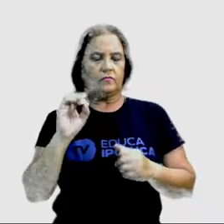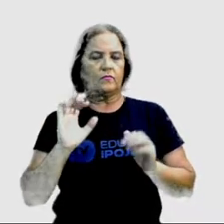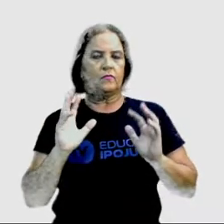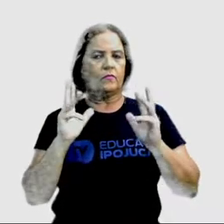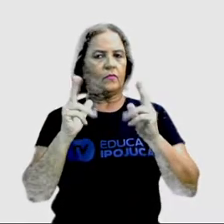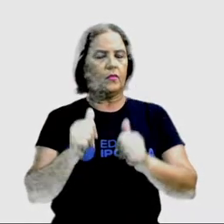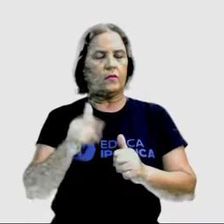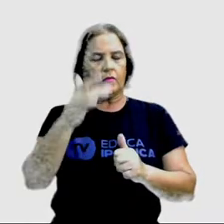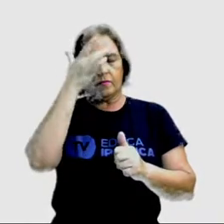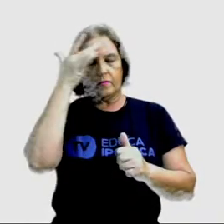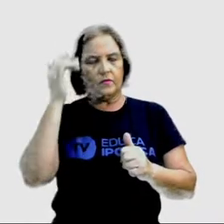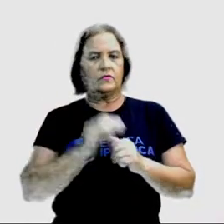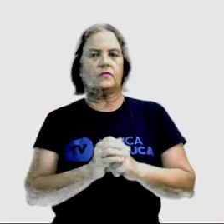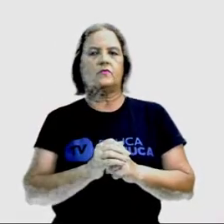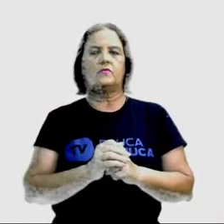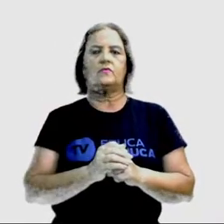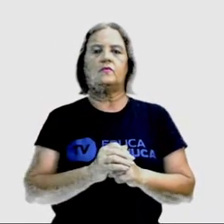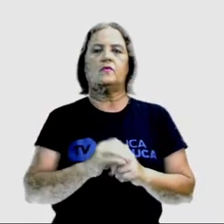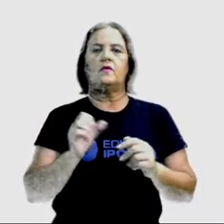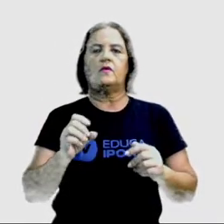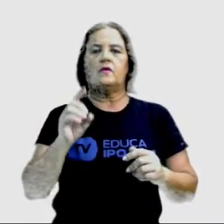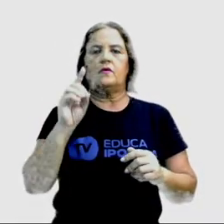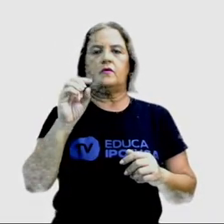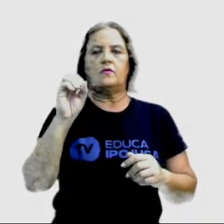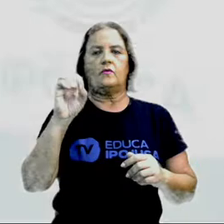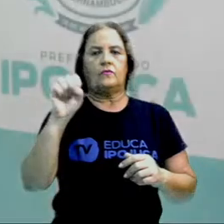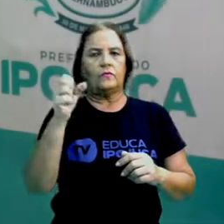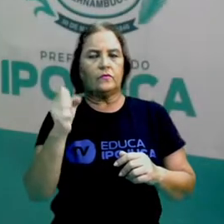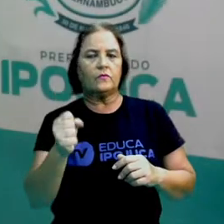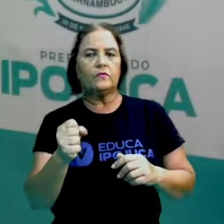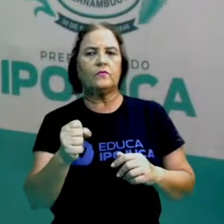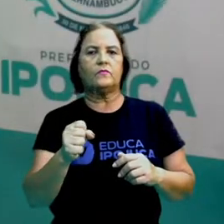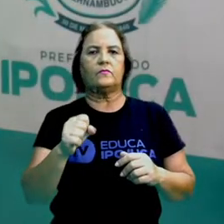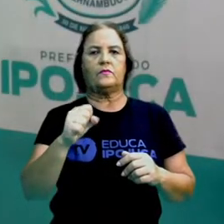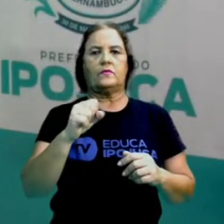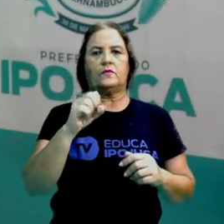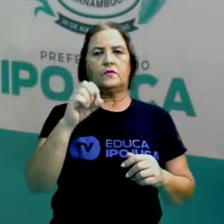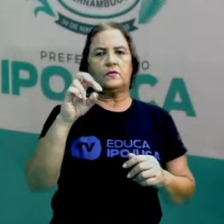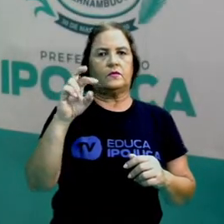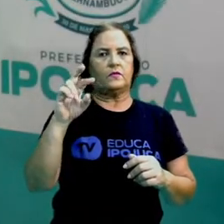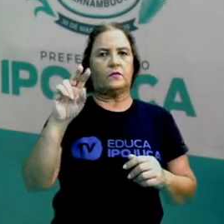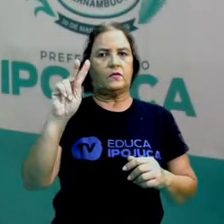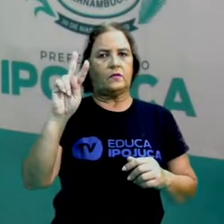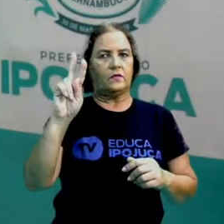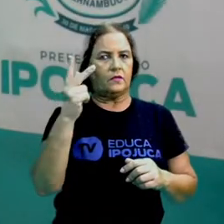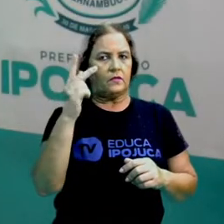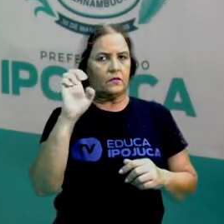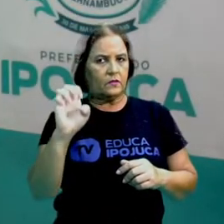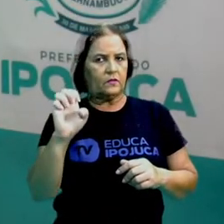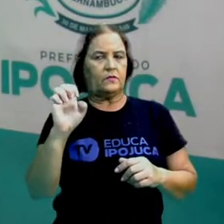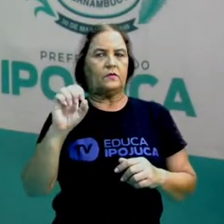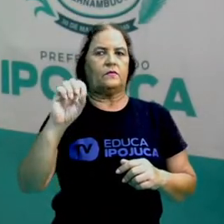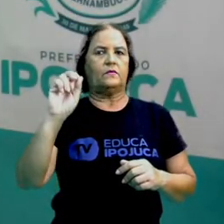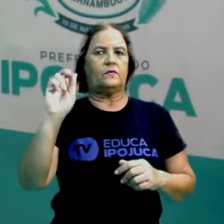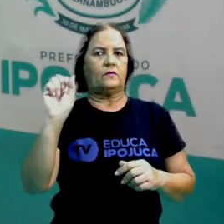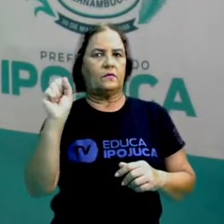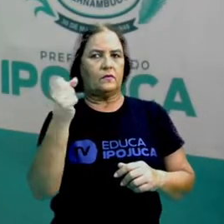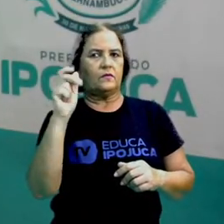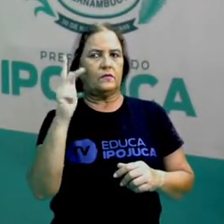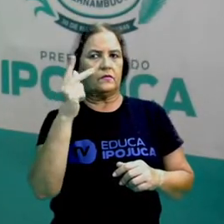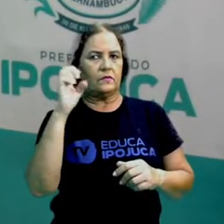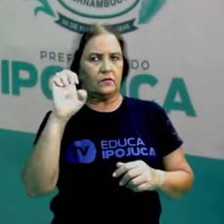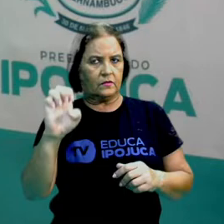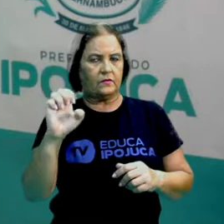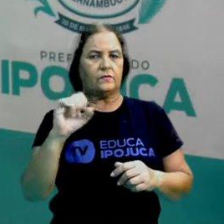e o das para rir lembrando esse auxiliar que eu sou